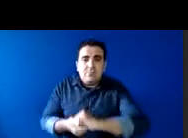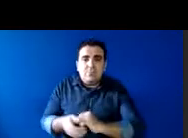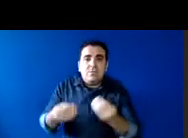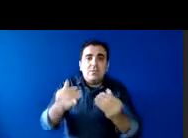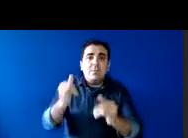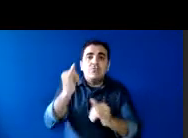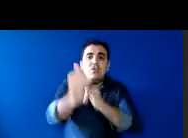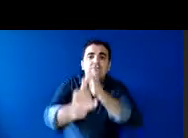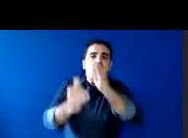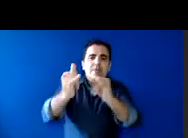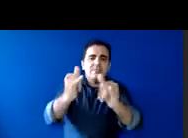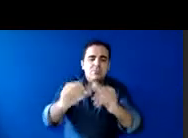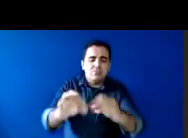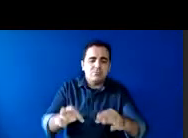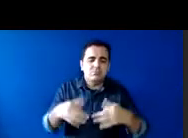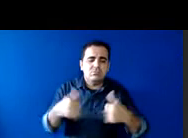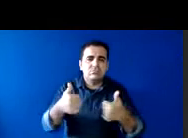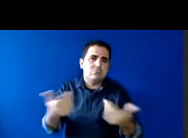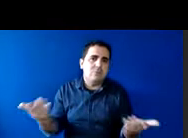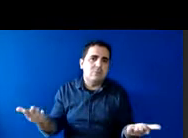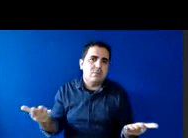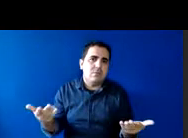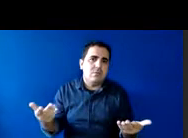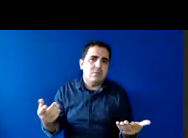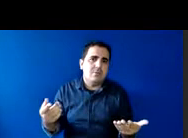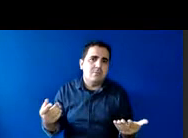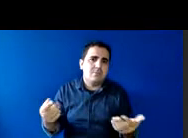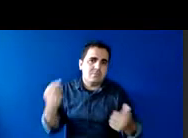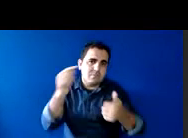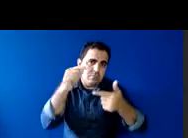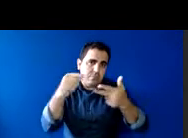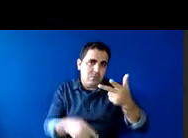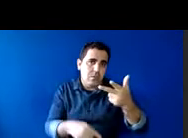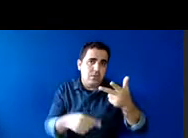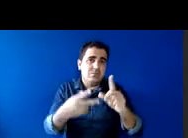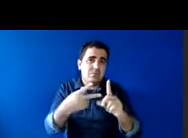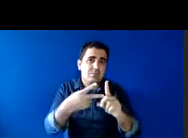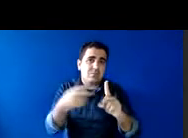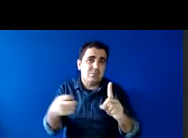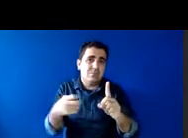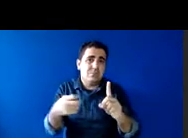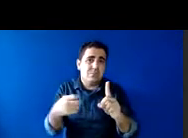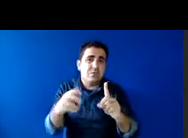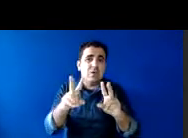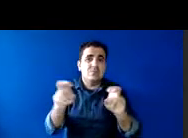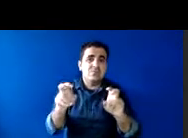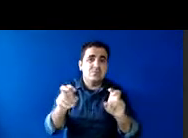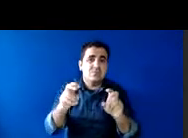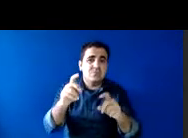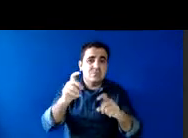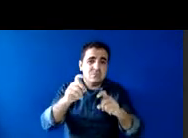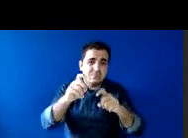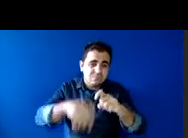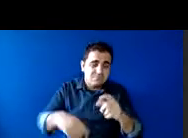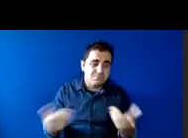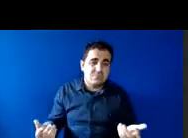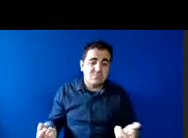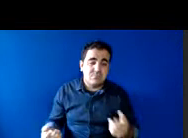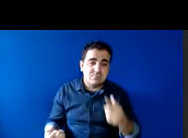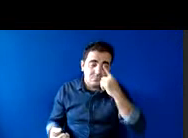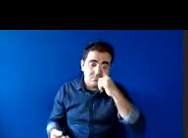informações qualificadas sobre todo o escopo da saúde sexual e reprodutiva. E